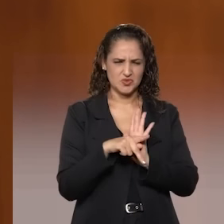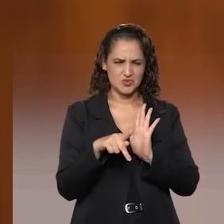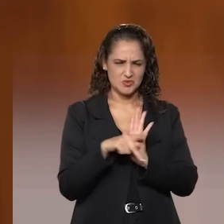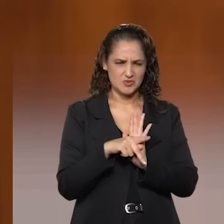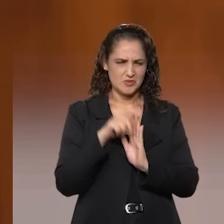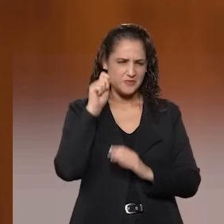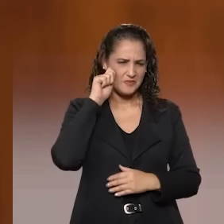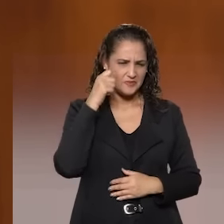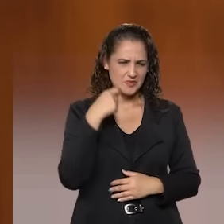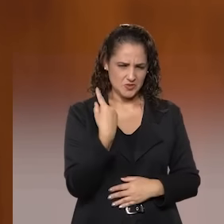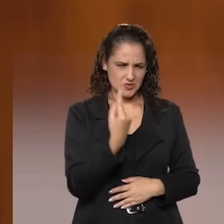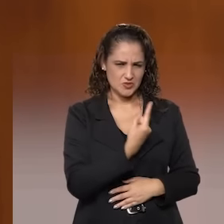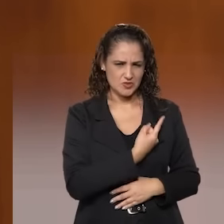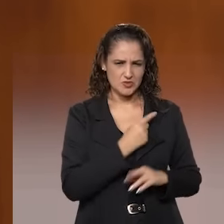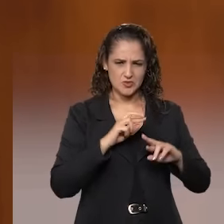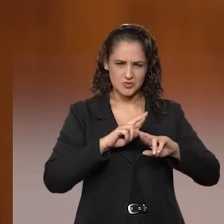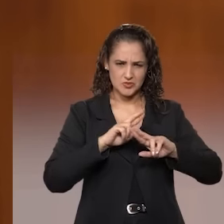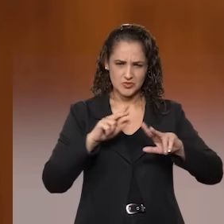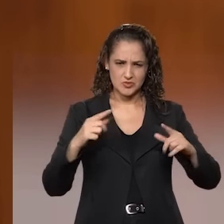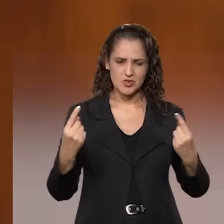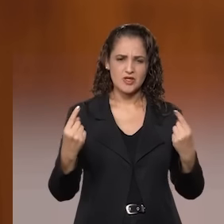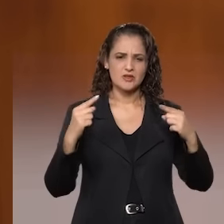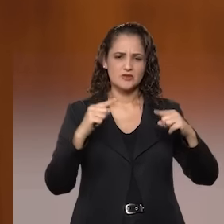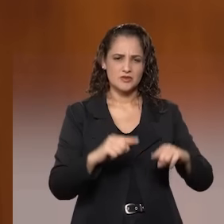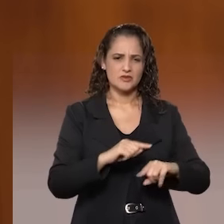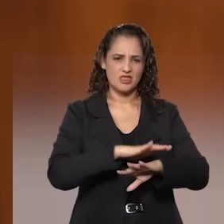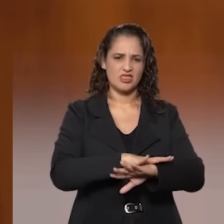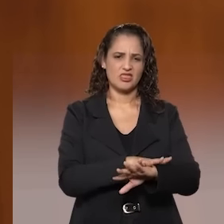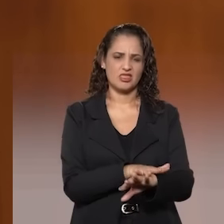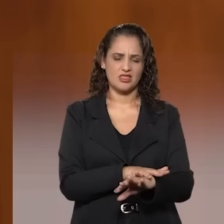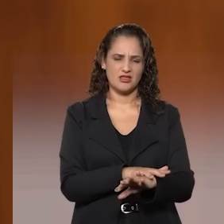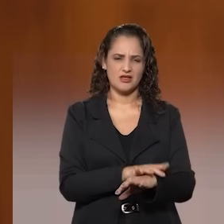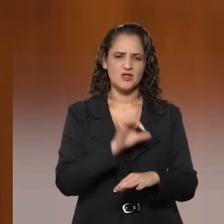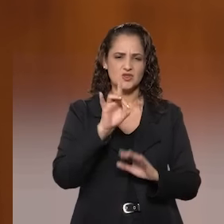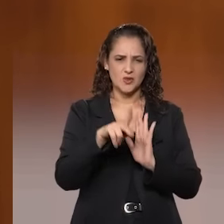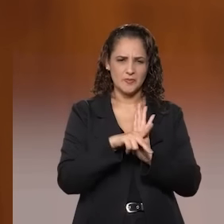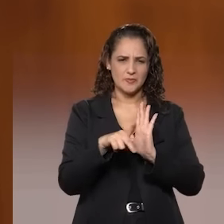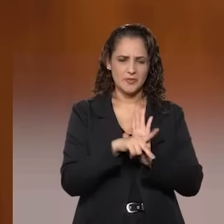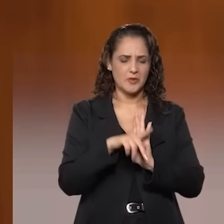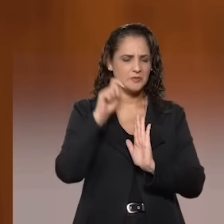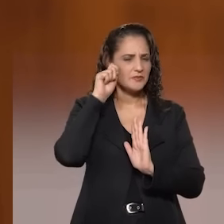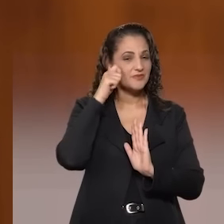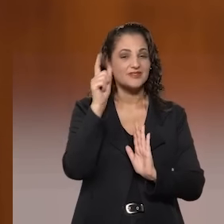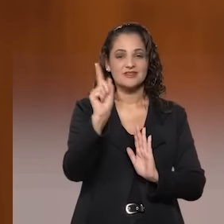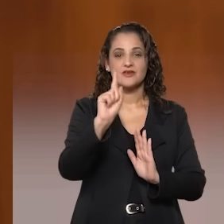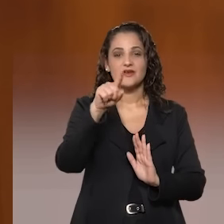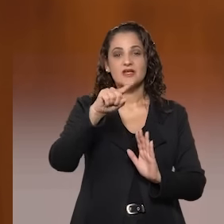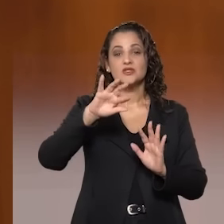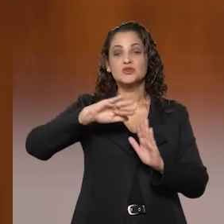da da do enfrentamento à discriminação racial não é da pessoa negra é de todos e principalmente daqueles